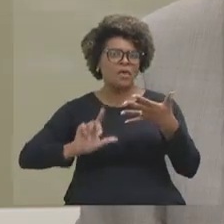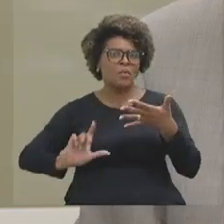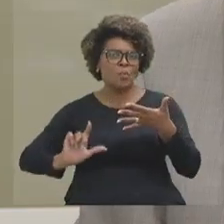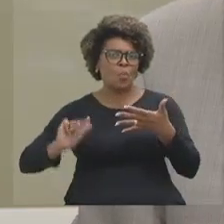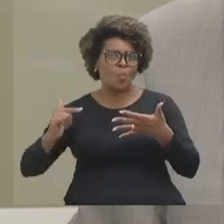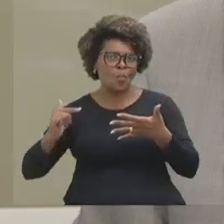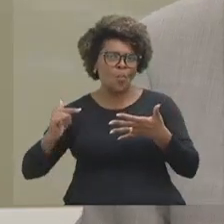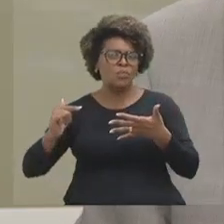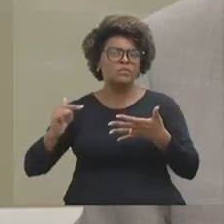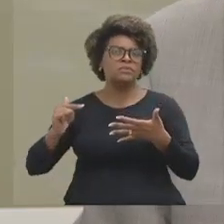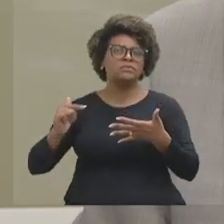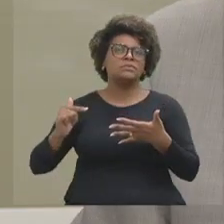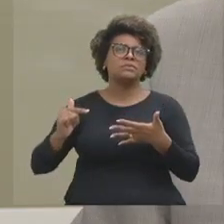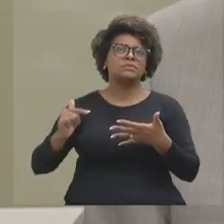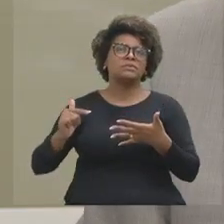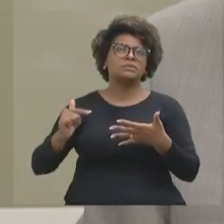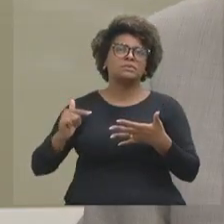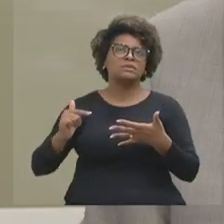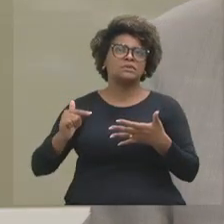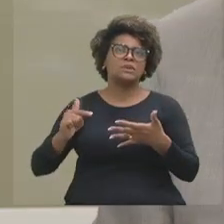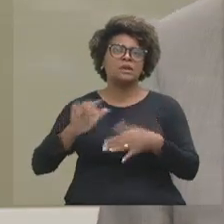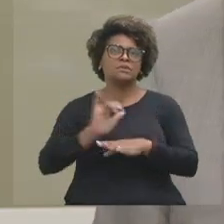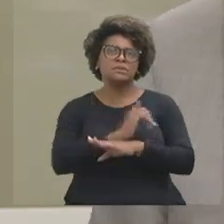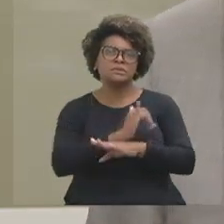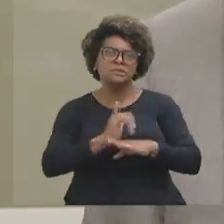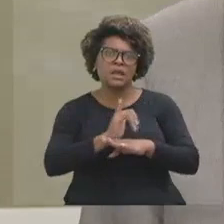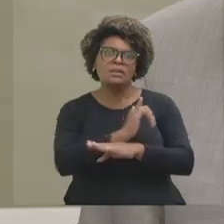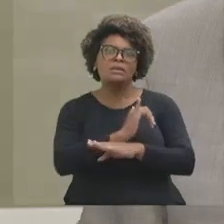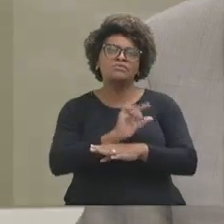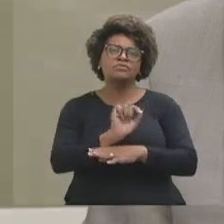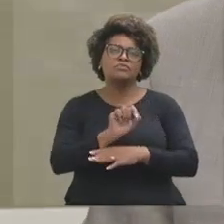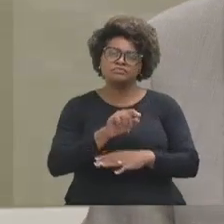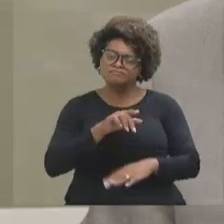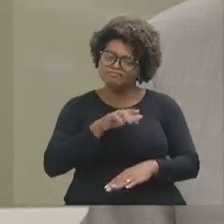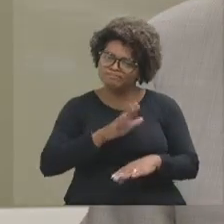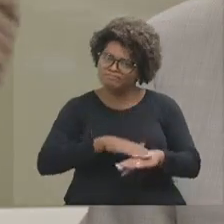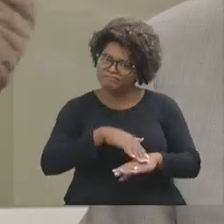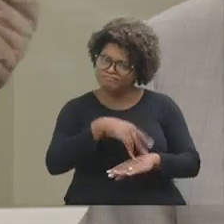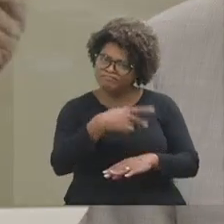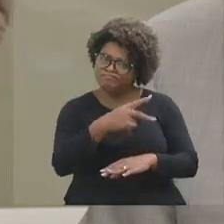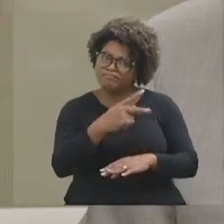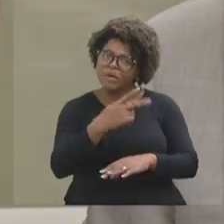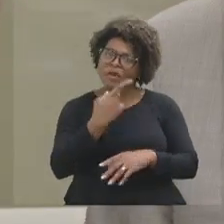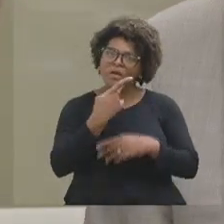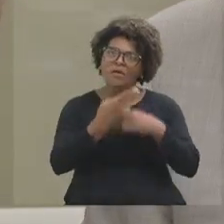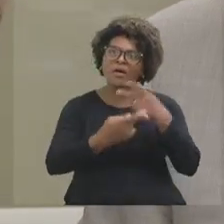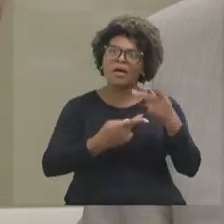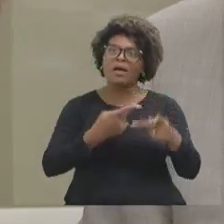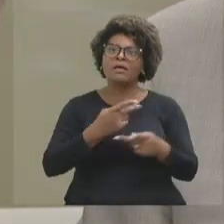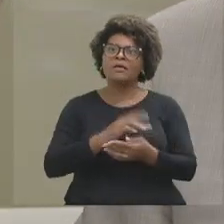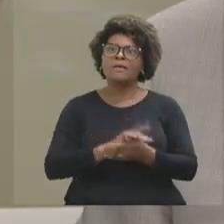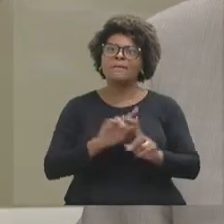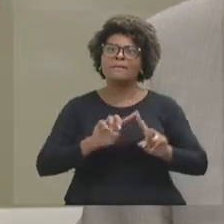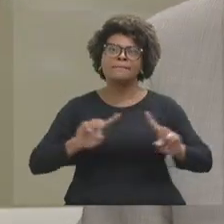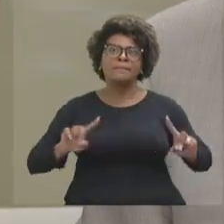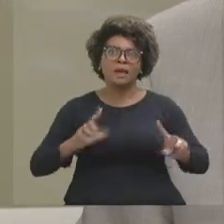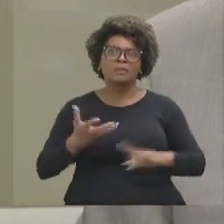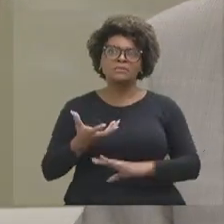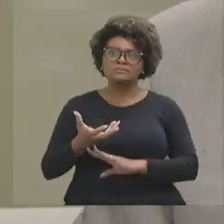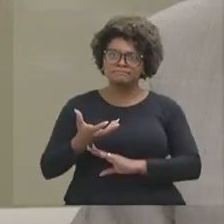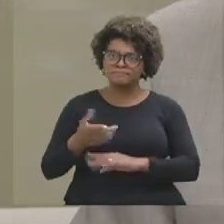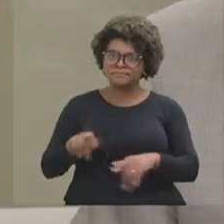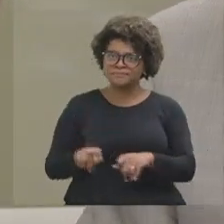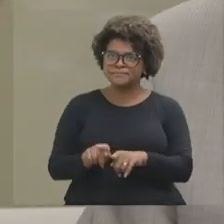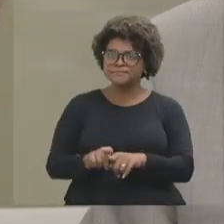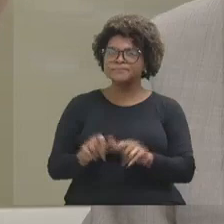várias outras medidas exitosas que o Senhor tem falado mas Gostaríamos também